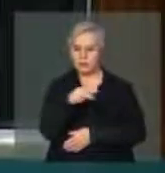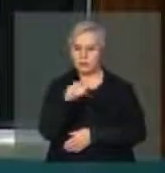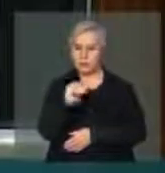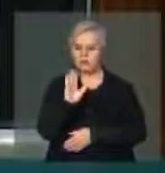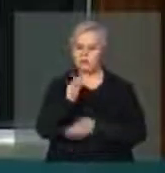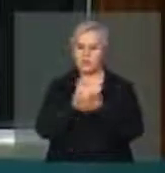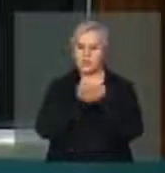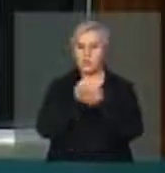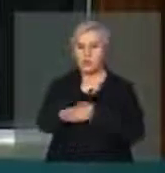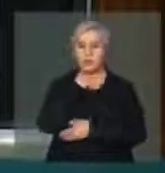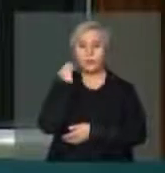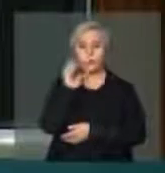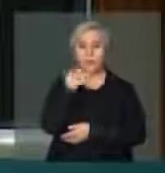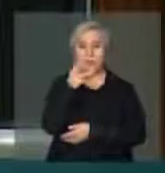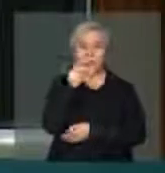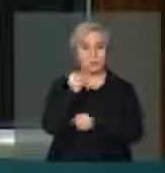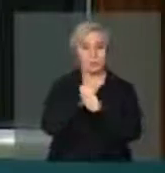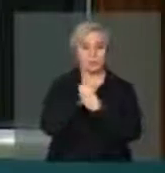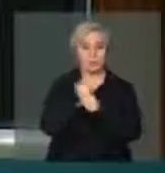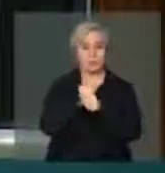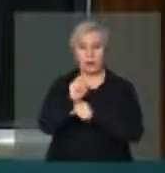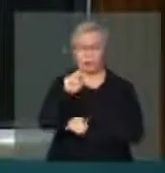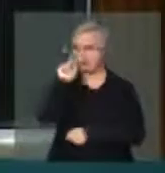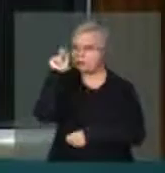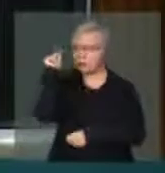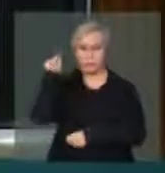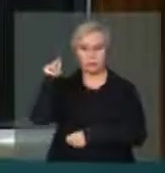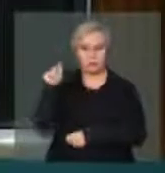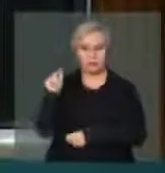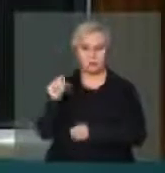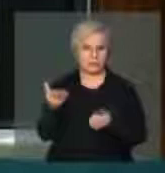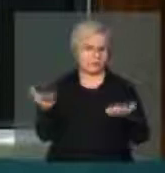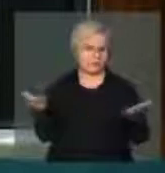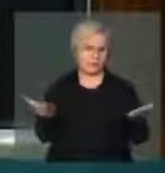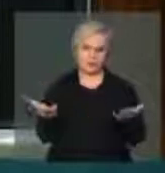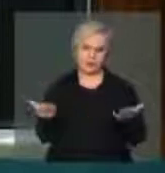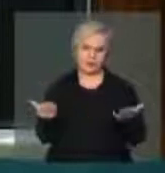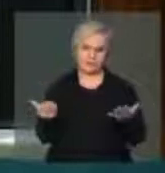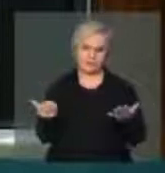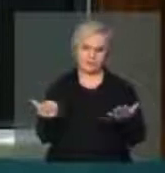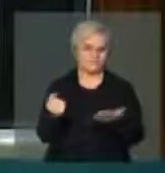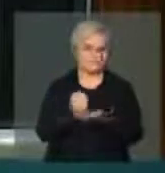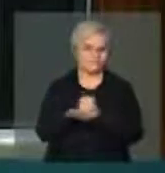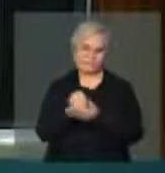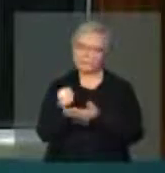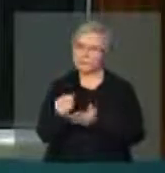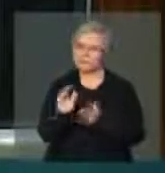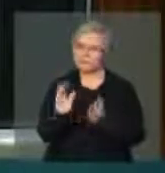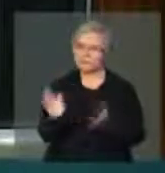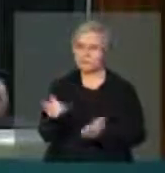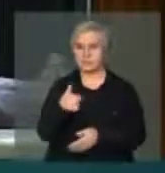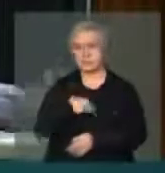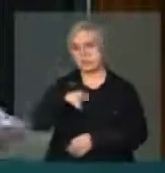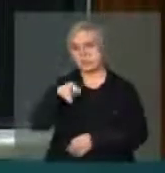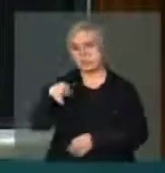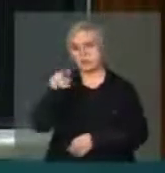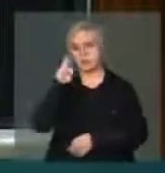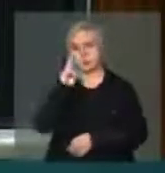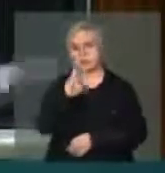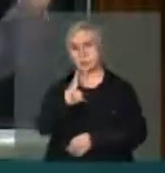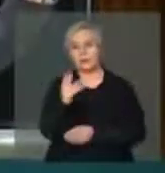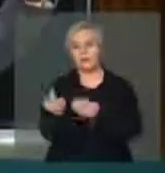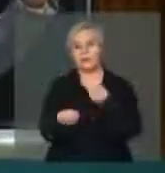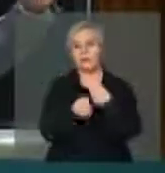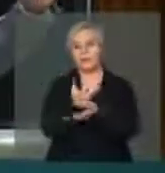anos. Ele é muito bom de vida e agora não dá mais para segurar. Eu nunca vi tão seco como está